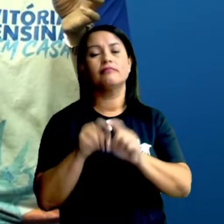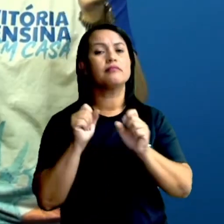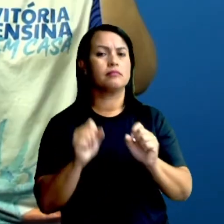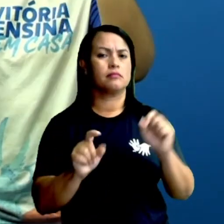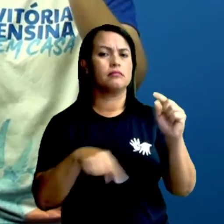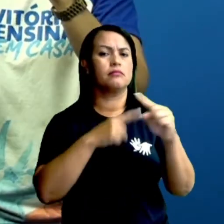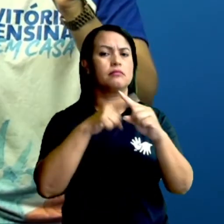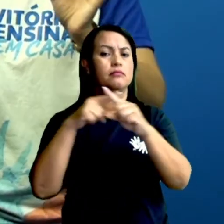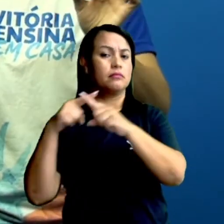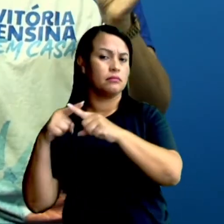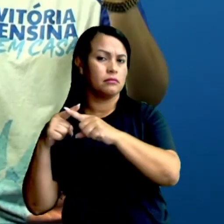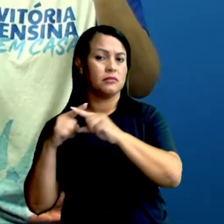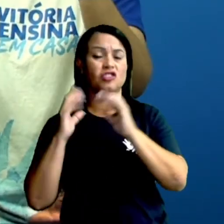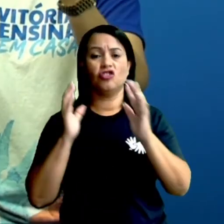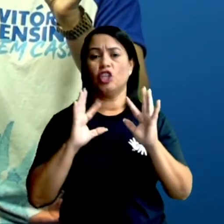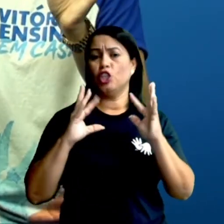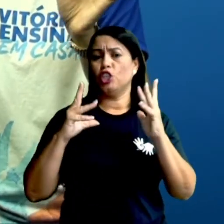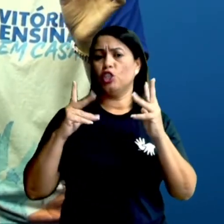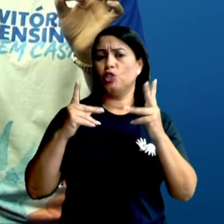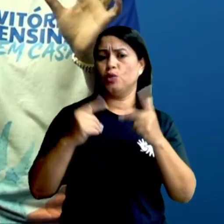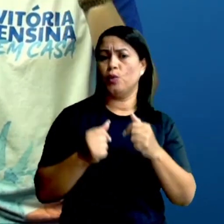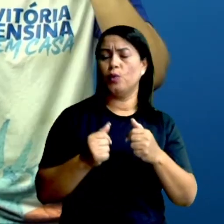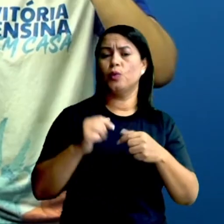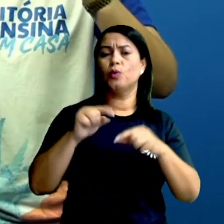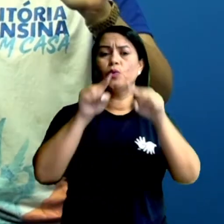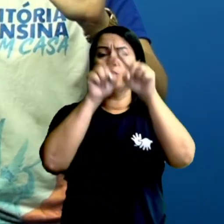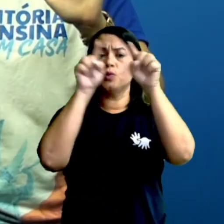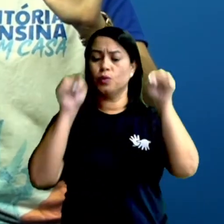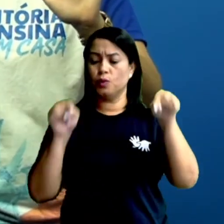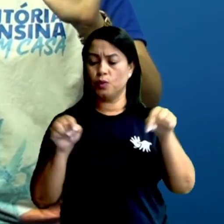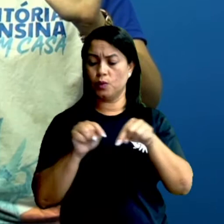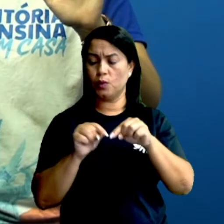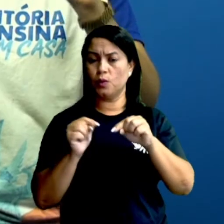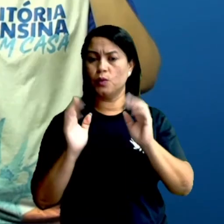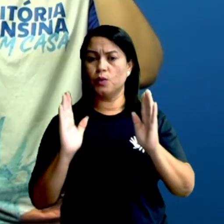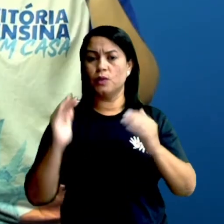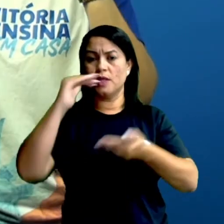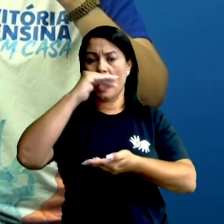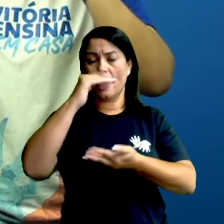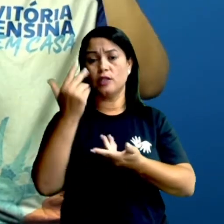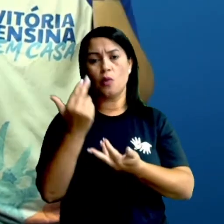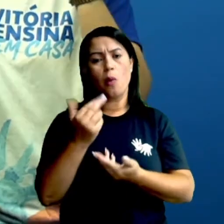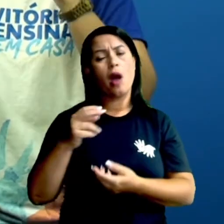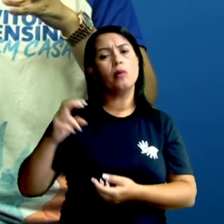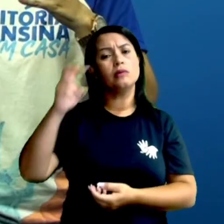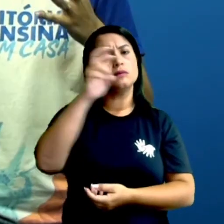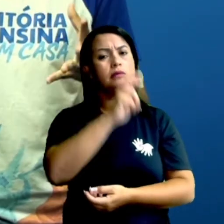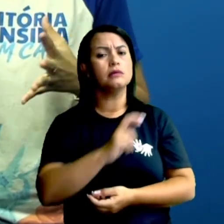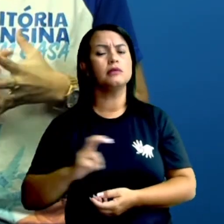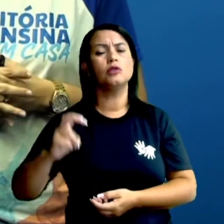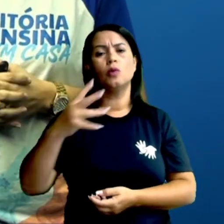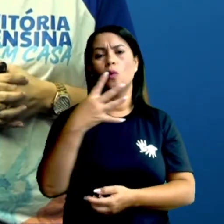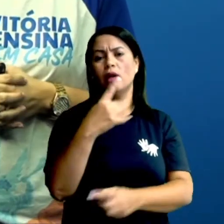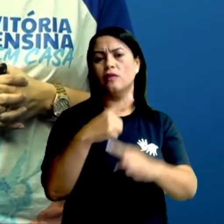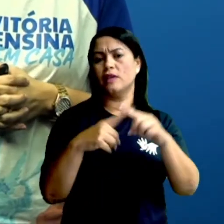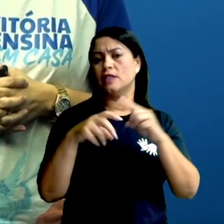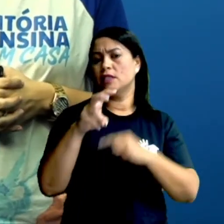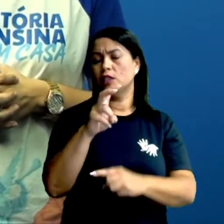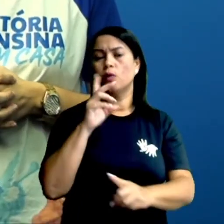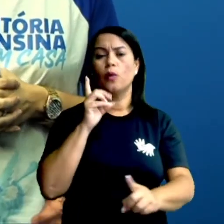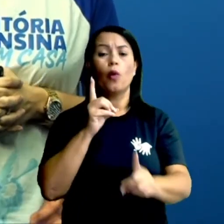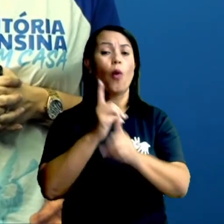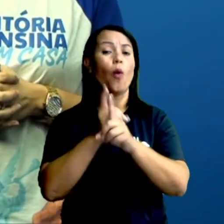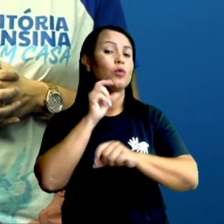uma multiplicação. Já que todos os lados são iguais, cada lado é igual a 5, então eu vou multiplicar 4 vezes 5 e assim eu encontro